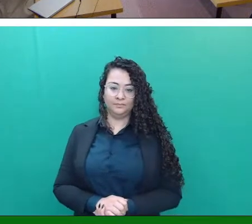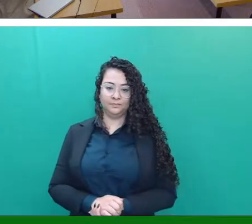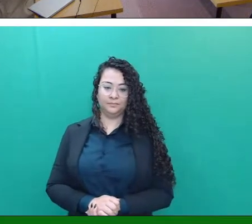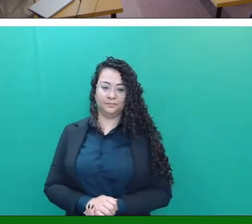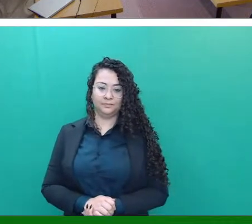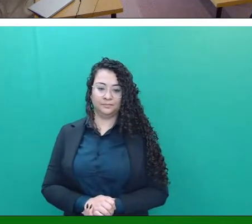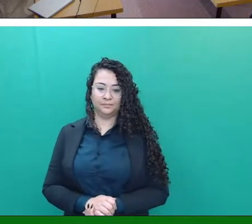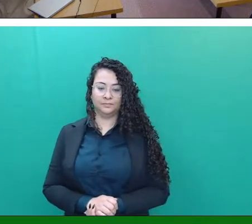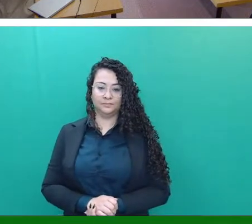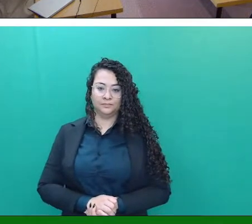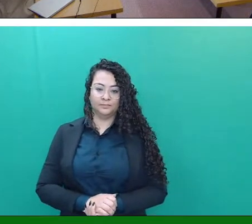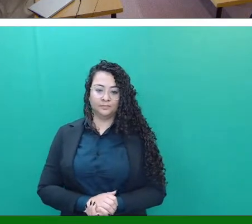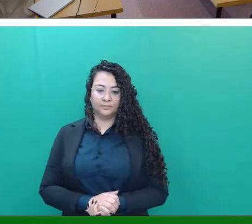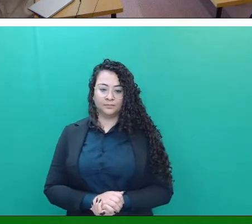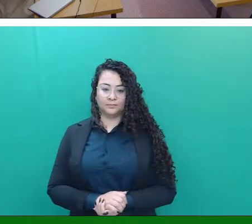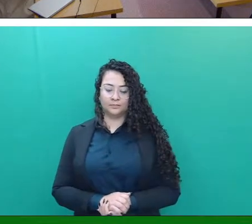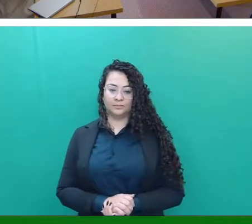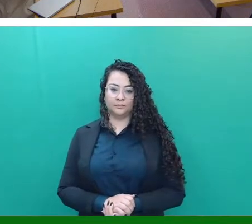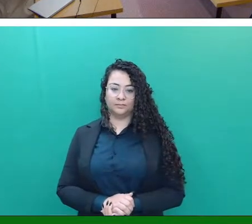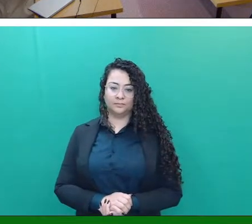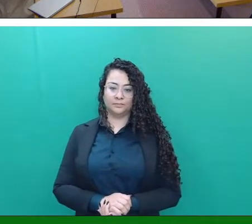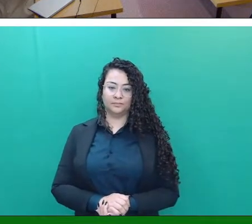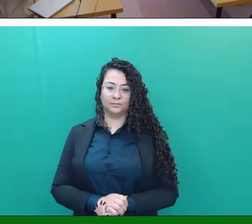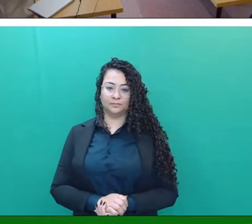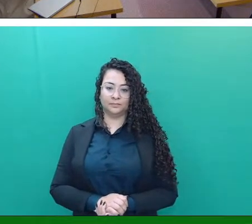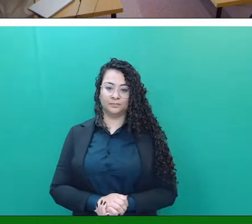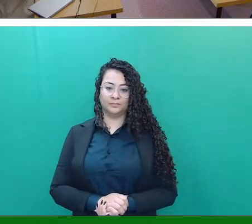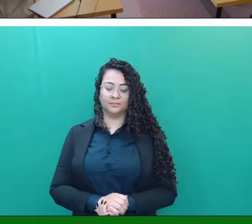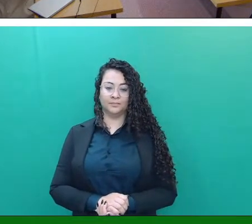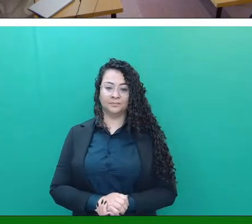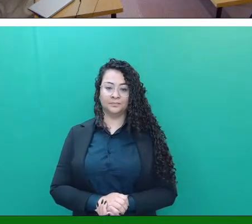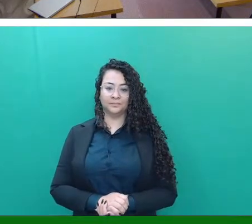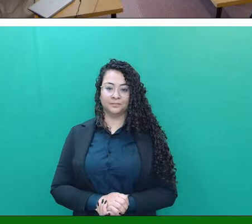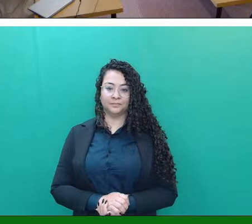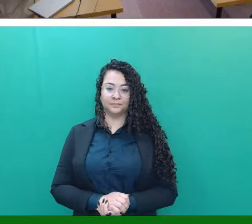Ok. Bom, então chegou o momento